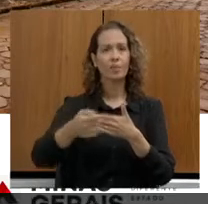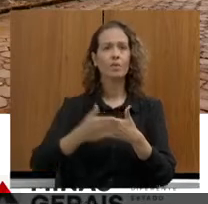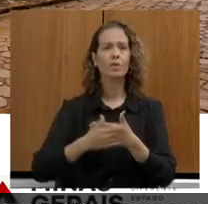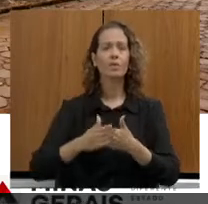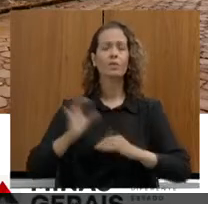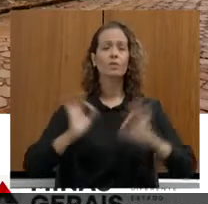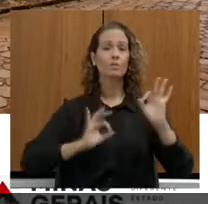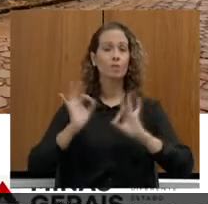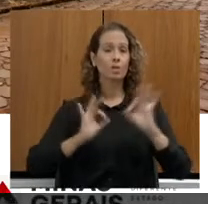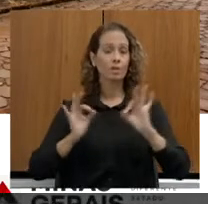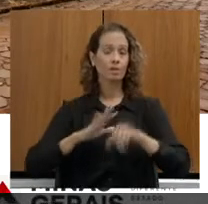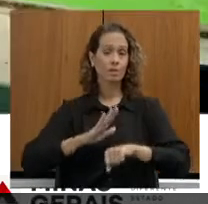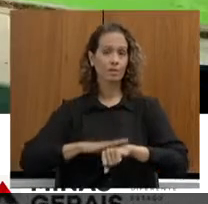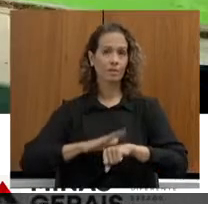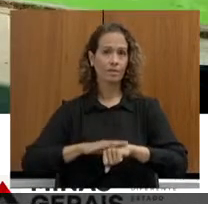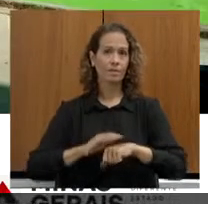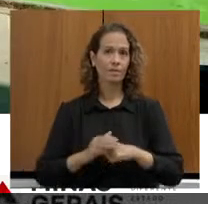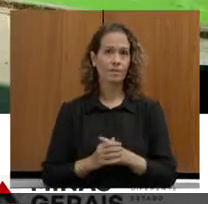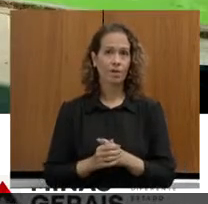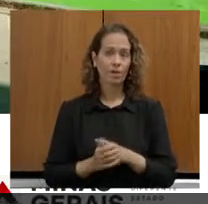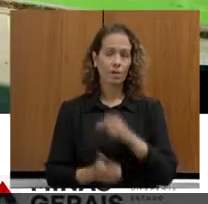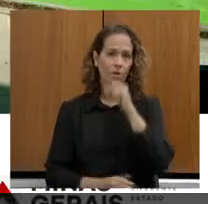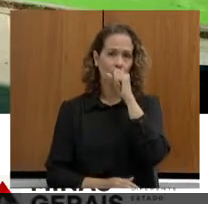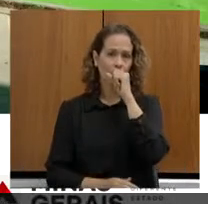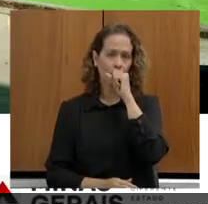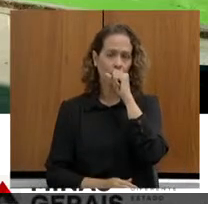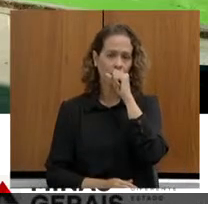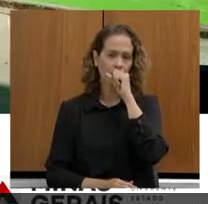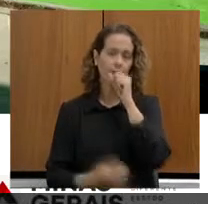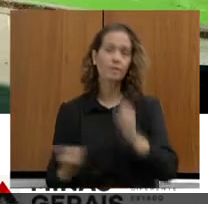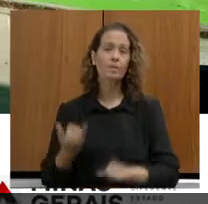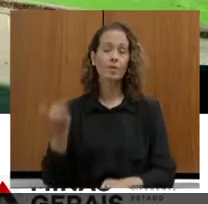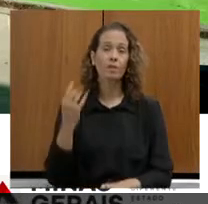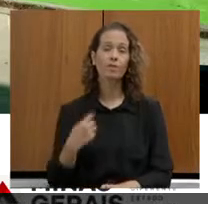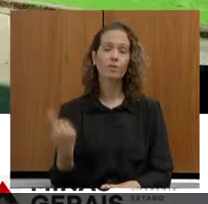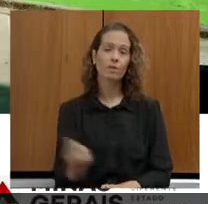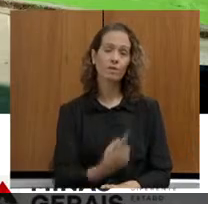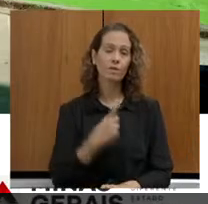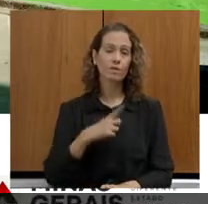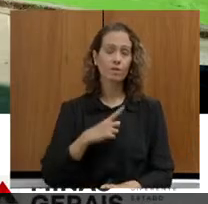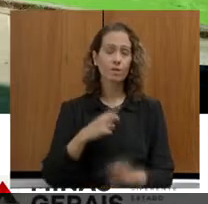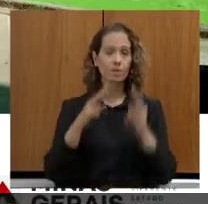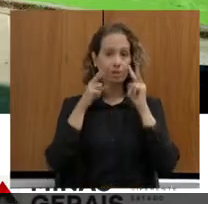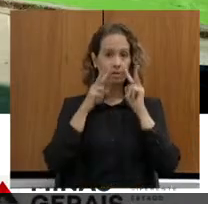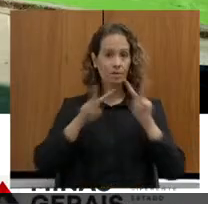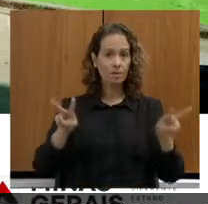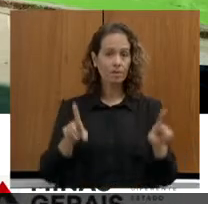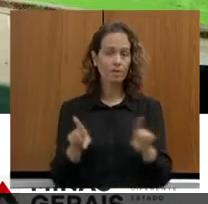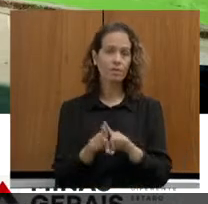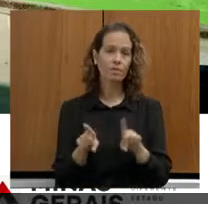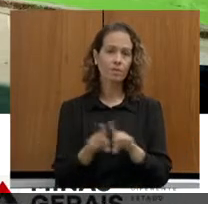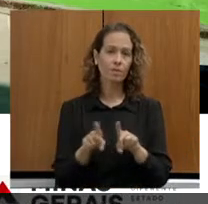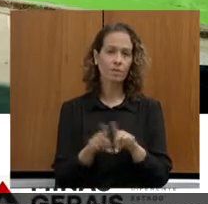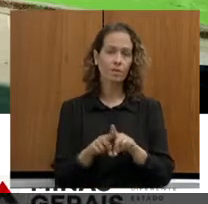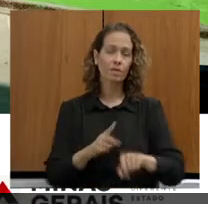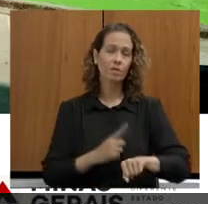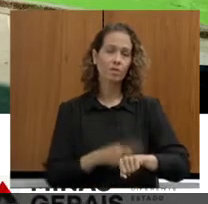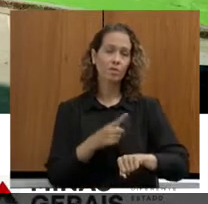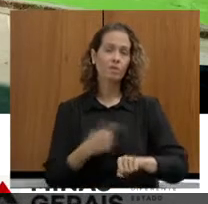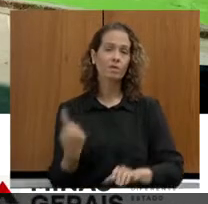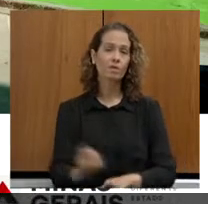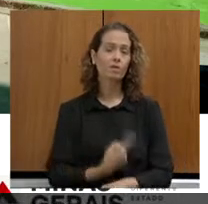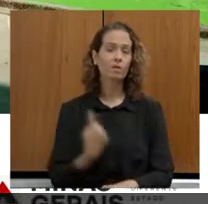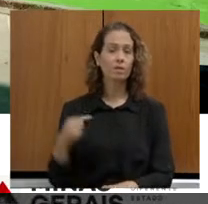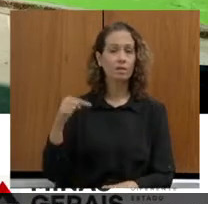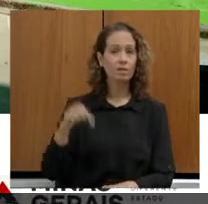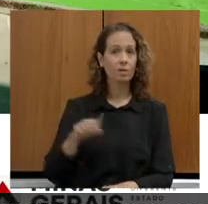realizado por favor é importante que a gente né tem essa visão também nesse momento que a gente tá